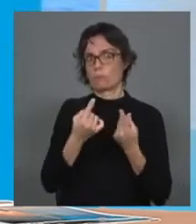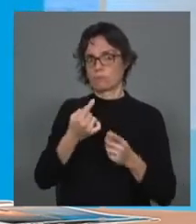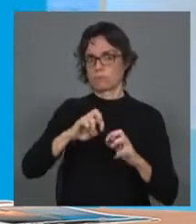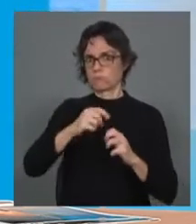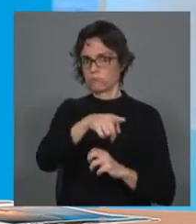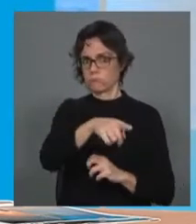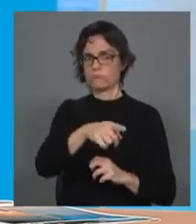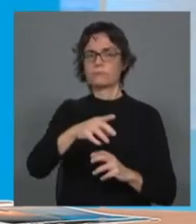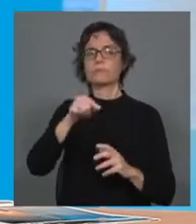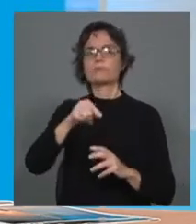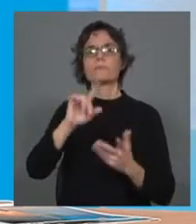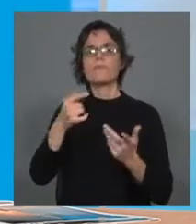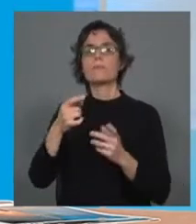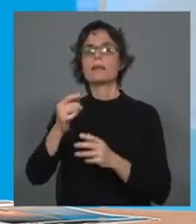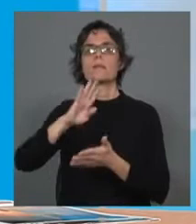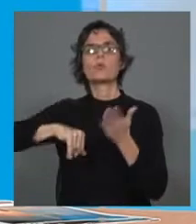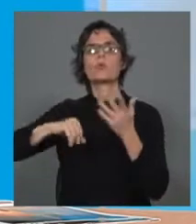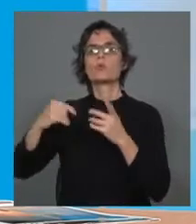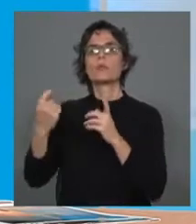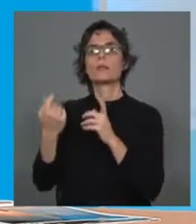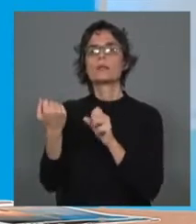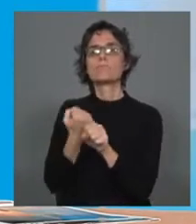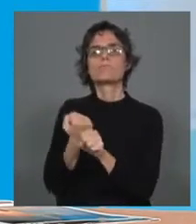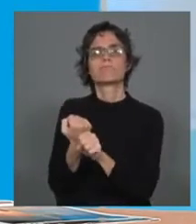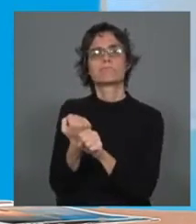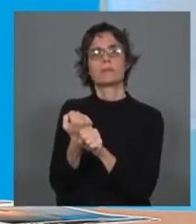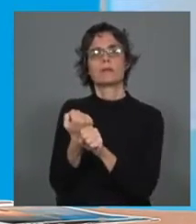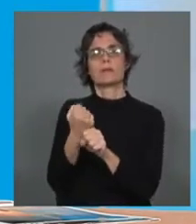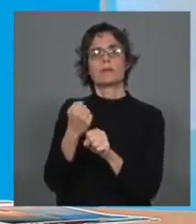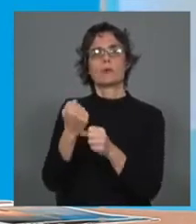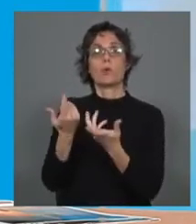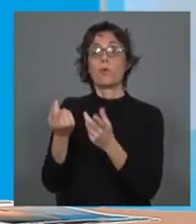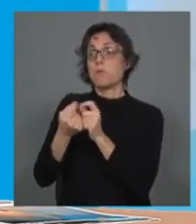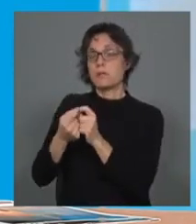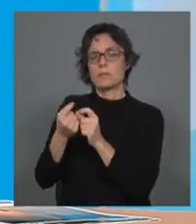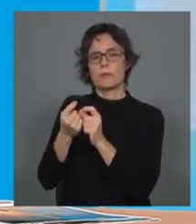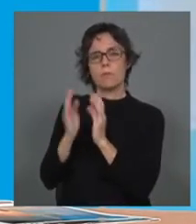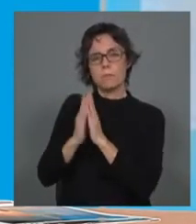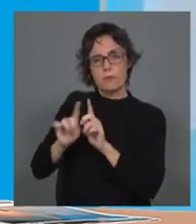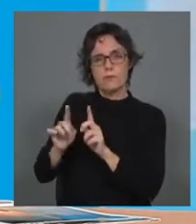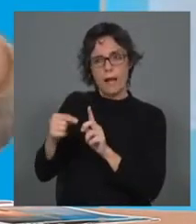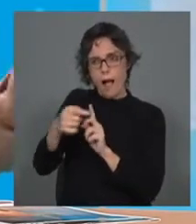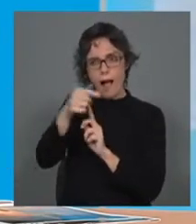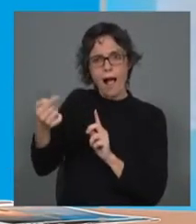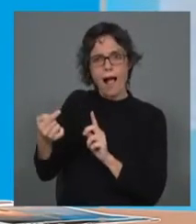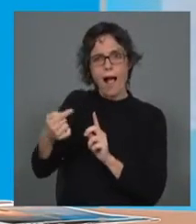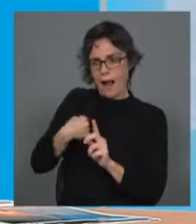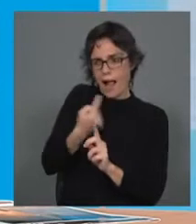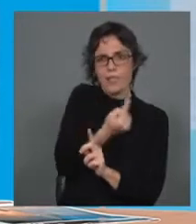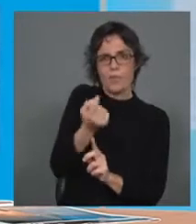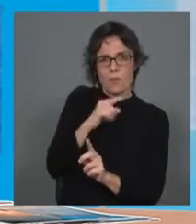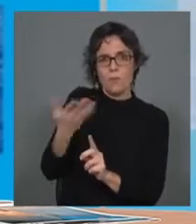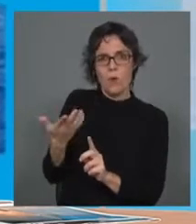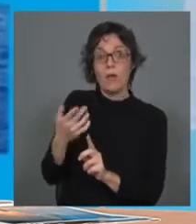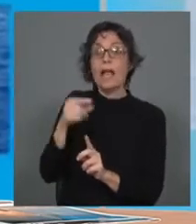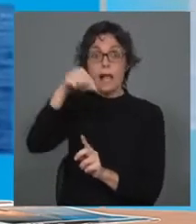trabalho, temos vizinhos que participem de outras fés, outros tipos de fés, como também até mesmo dentro da própria escola. E é por isso que